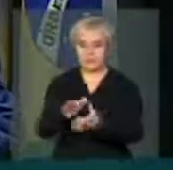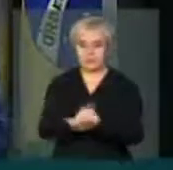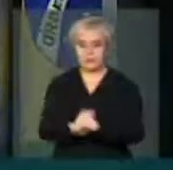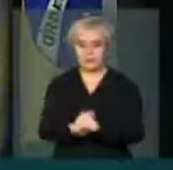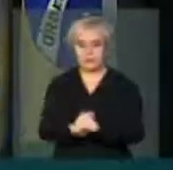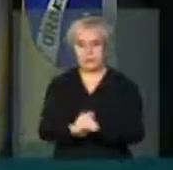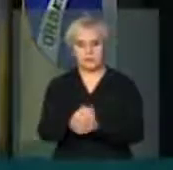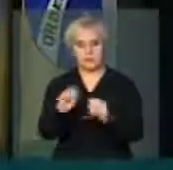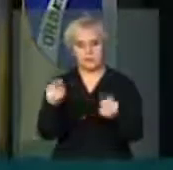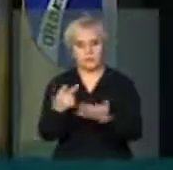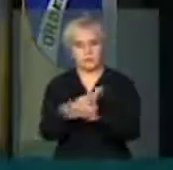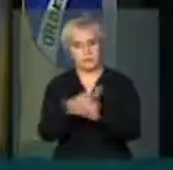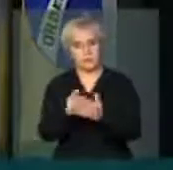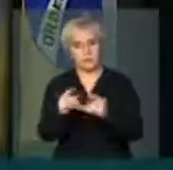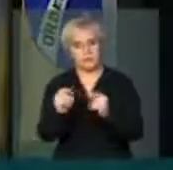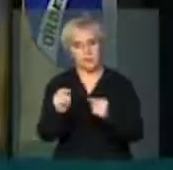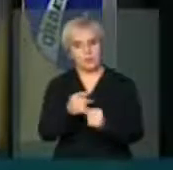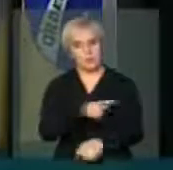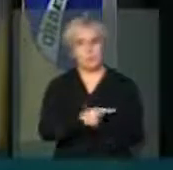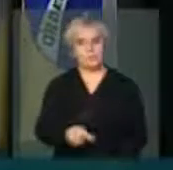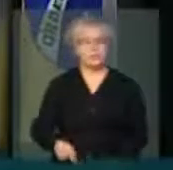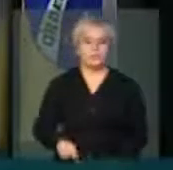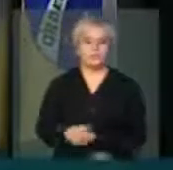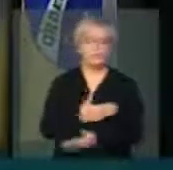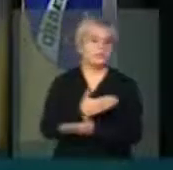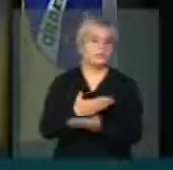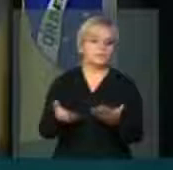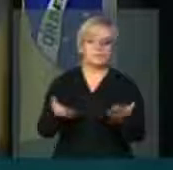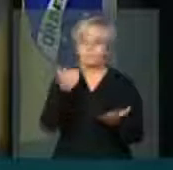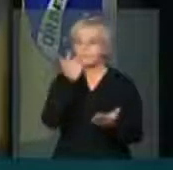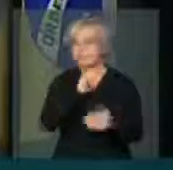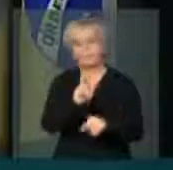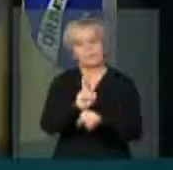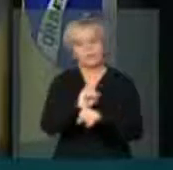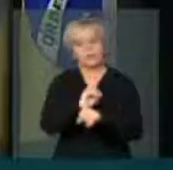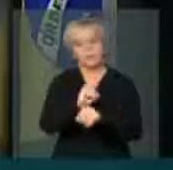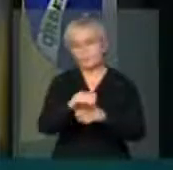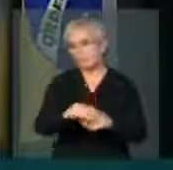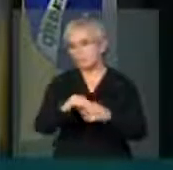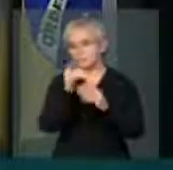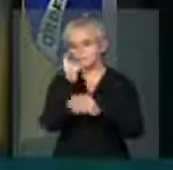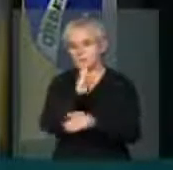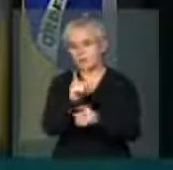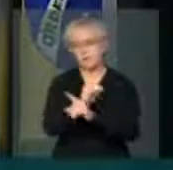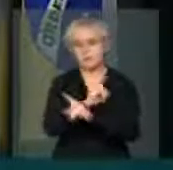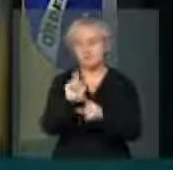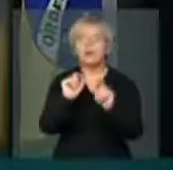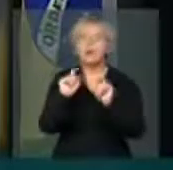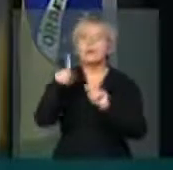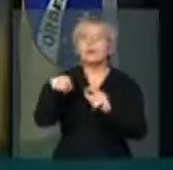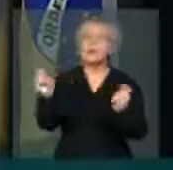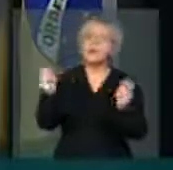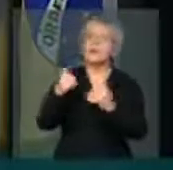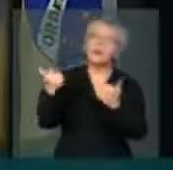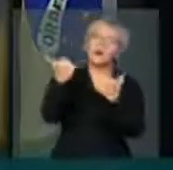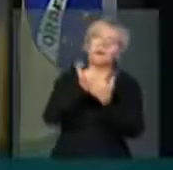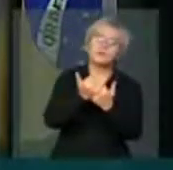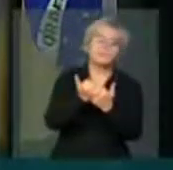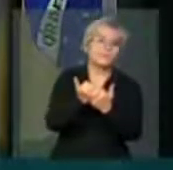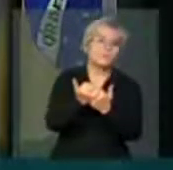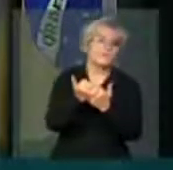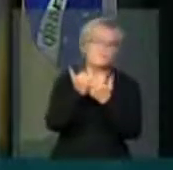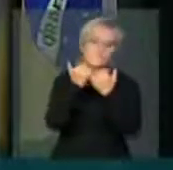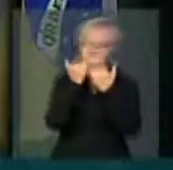O fato é que a presidente perdeu a capacidade de liderar e não sei quem poderia assumir este lugar. Essa é